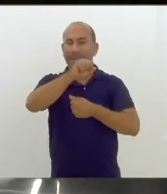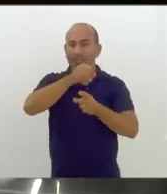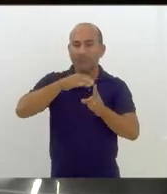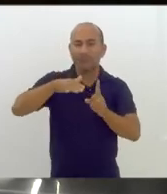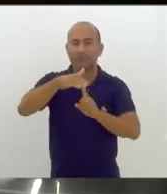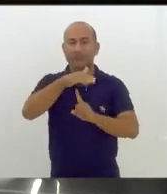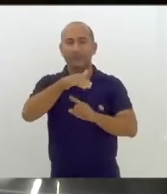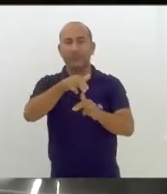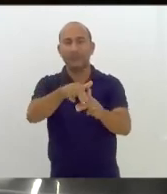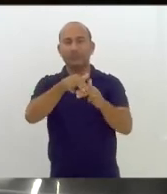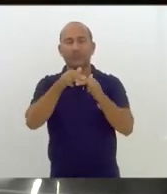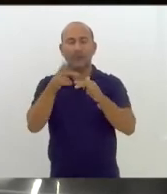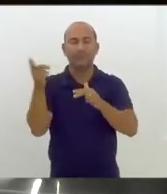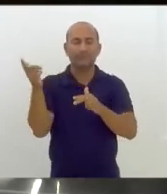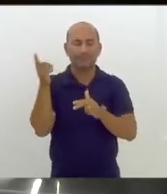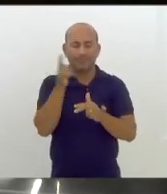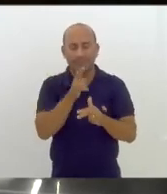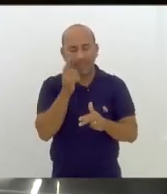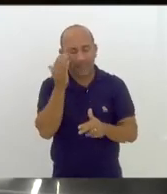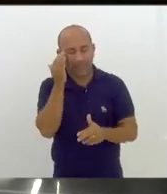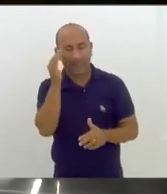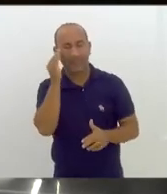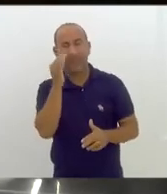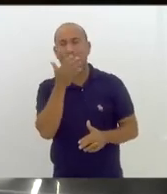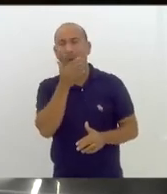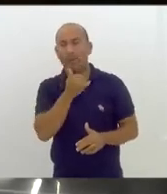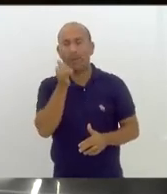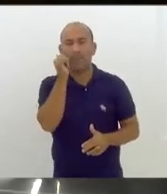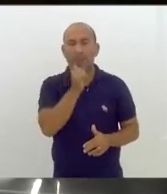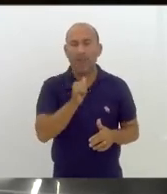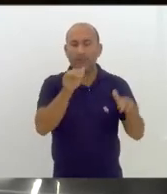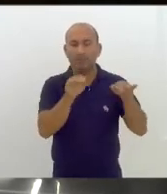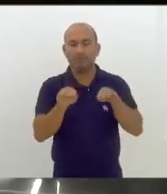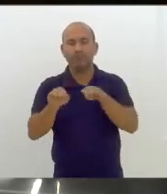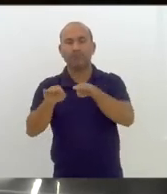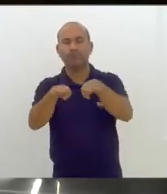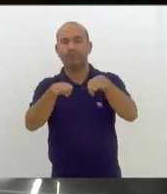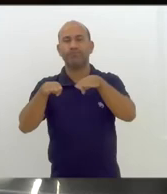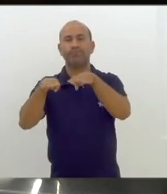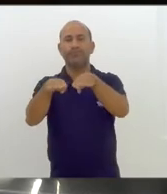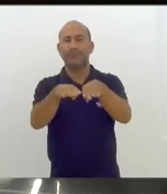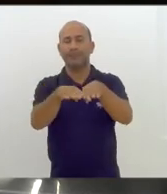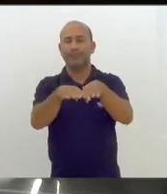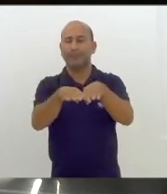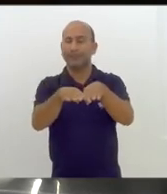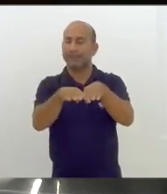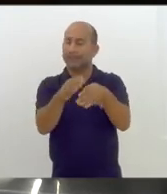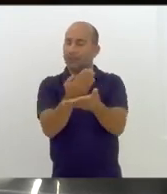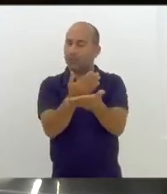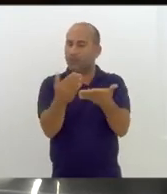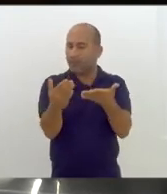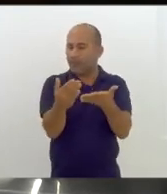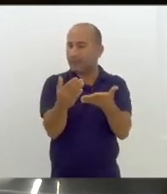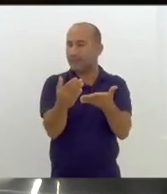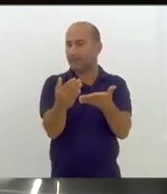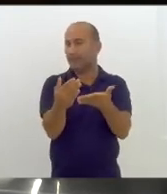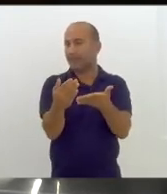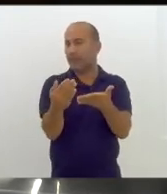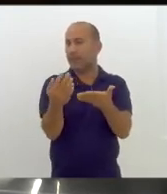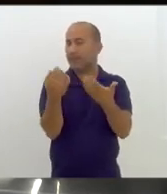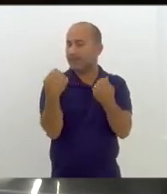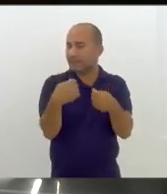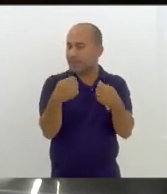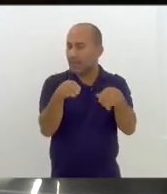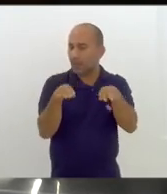para entender que homens e mulheres são iguais. E esse princípio tão lindo, que é o princípio da igualdade